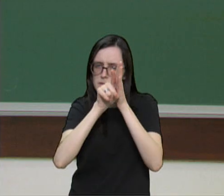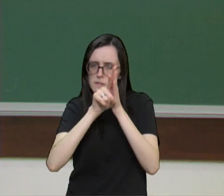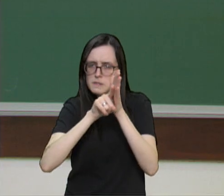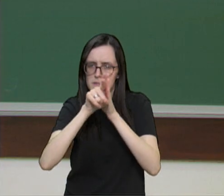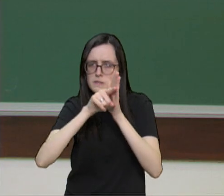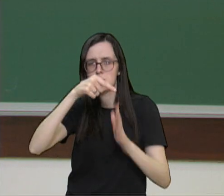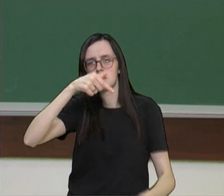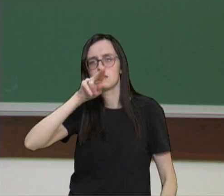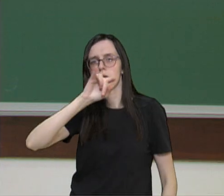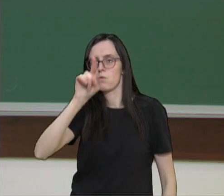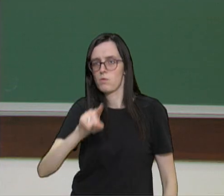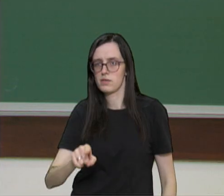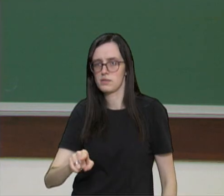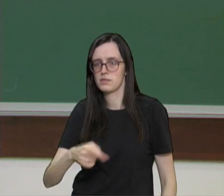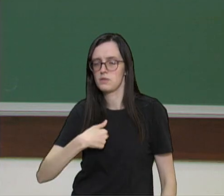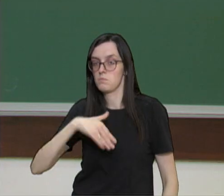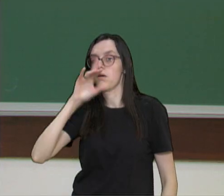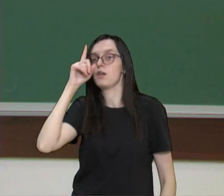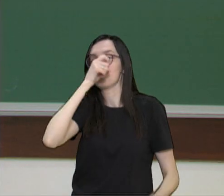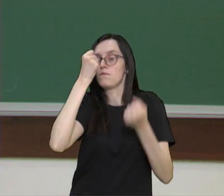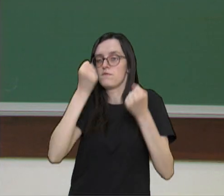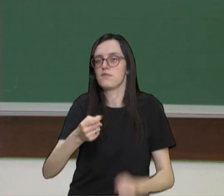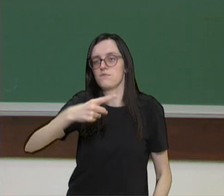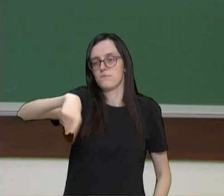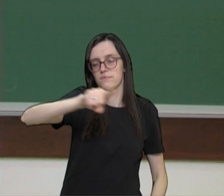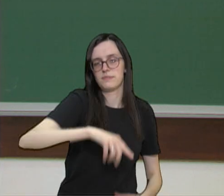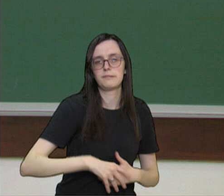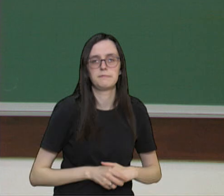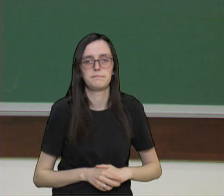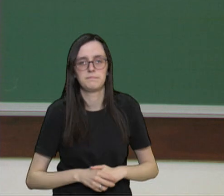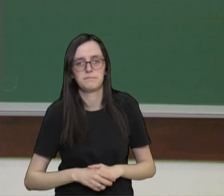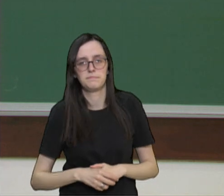eu deixei um pouquinho mais difícil para vocês.